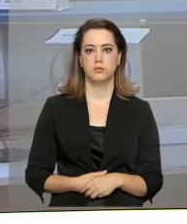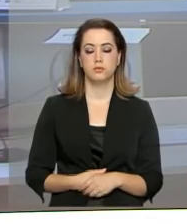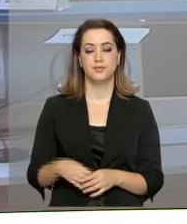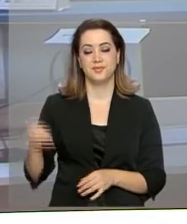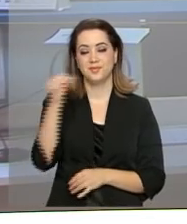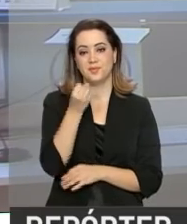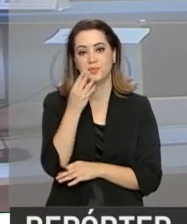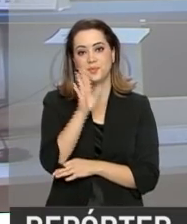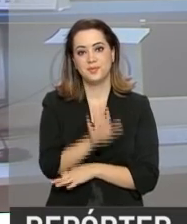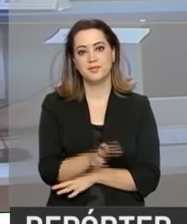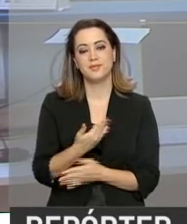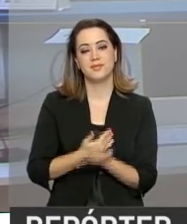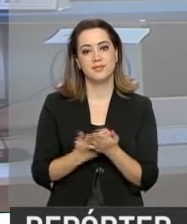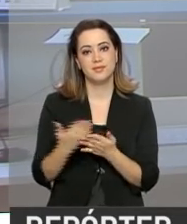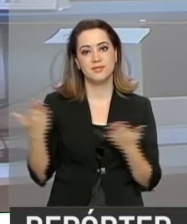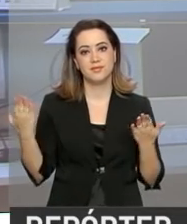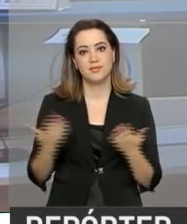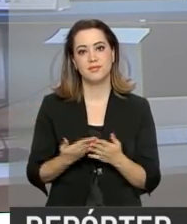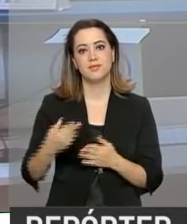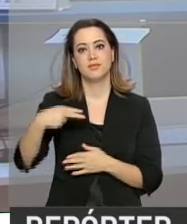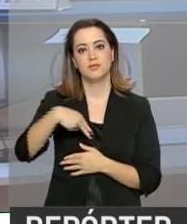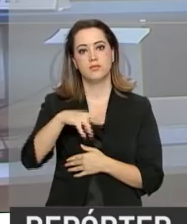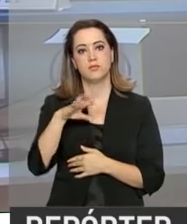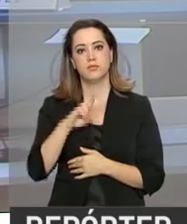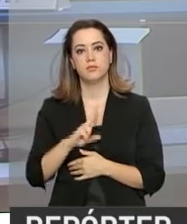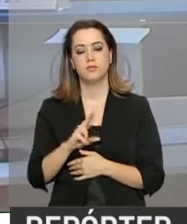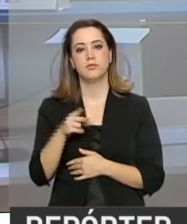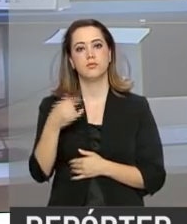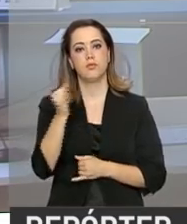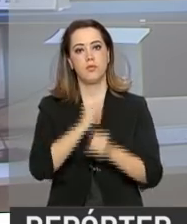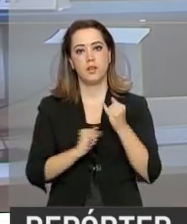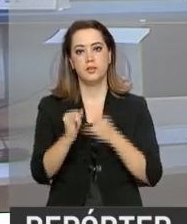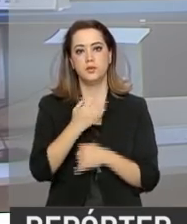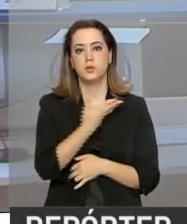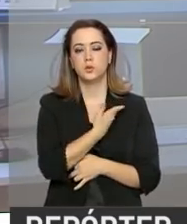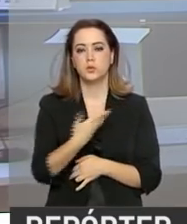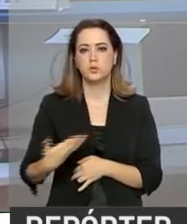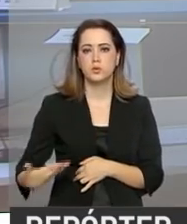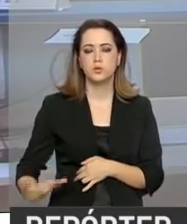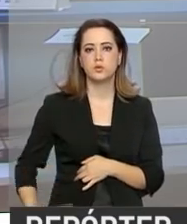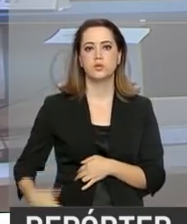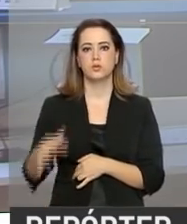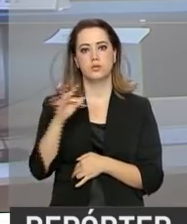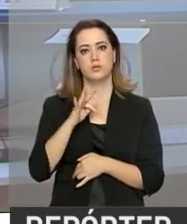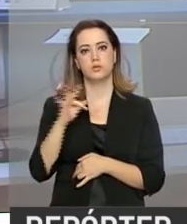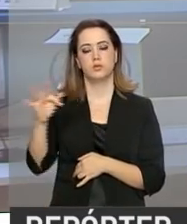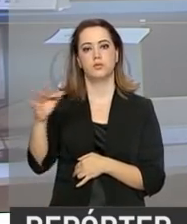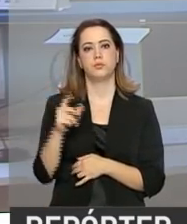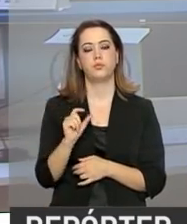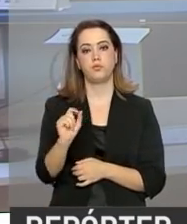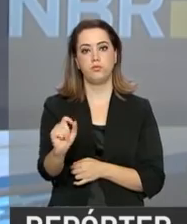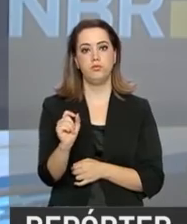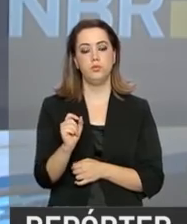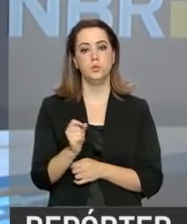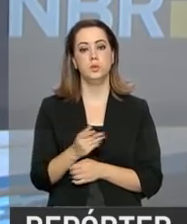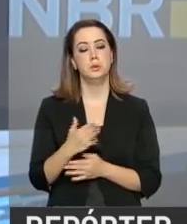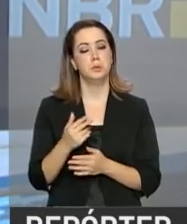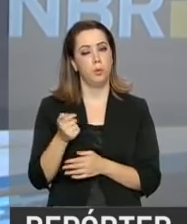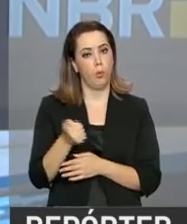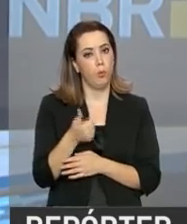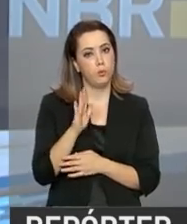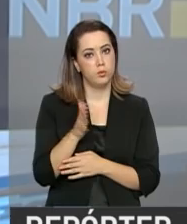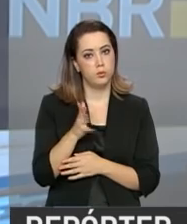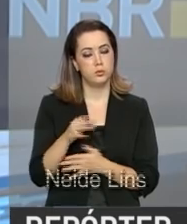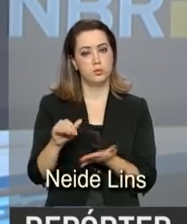Olá boa tarde começa agora mais uma edição do repórter NBR para levar até você as principais notícias do Governo Federal daqui a